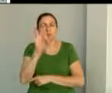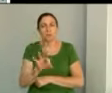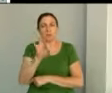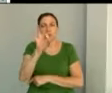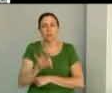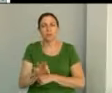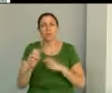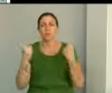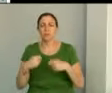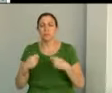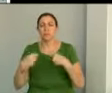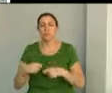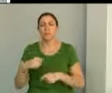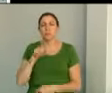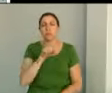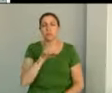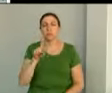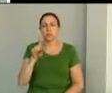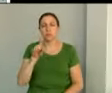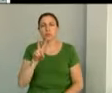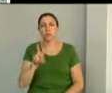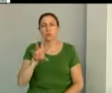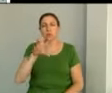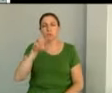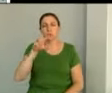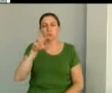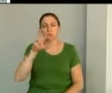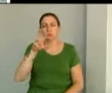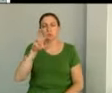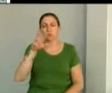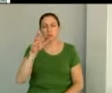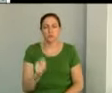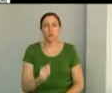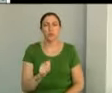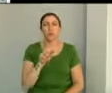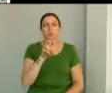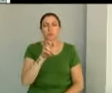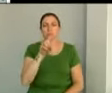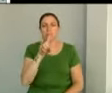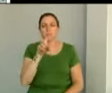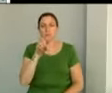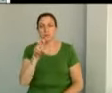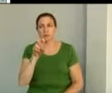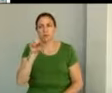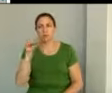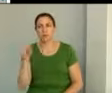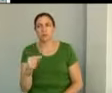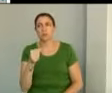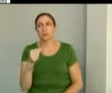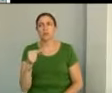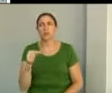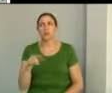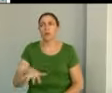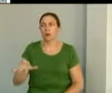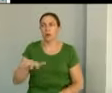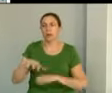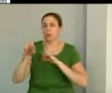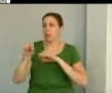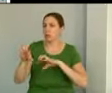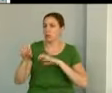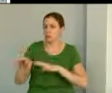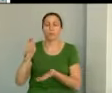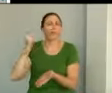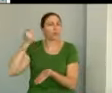no mínimo 112,515 milhões em educação, gasto com manutenção e desenvolvimento do ensino,